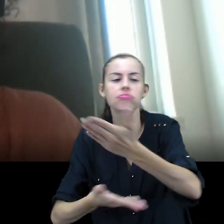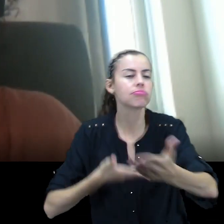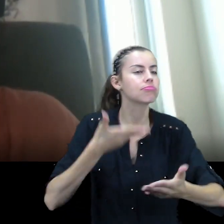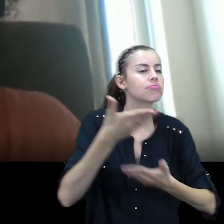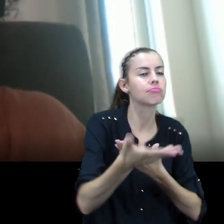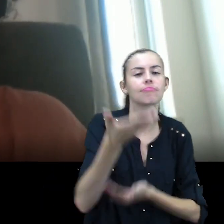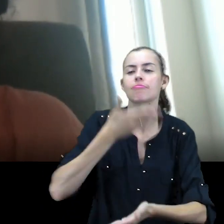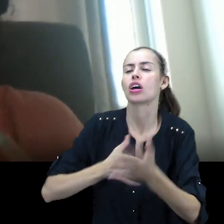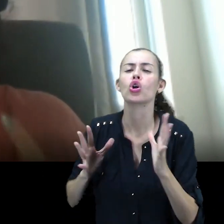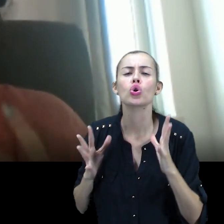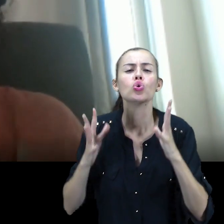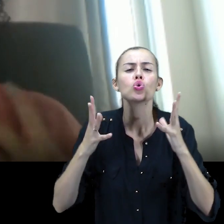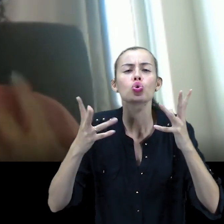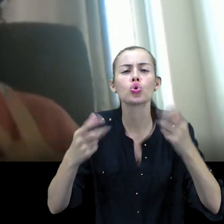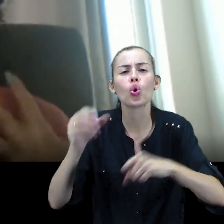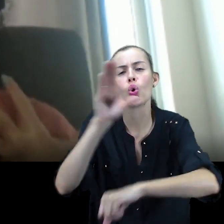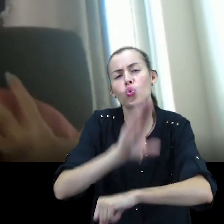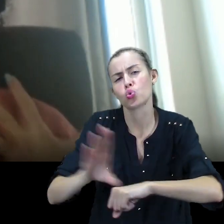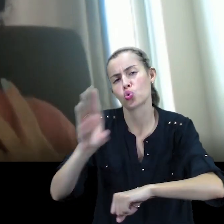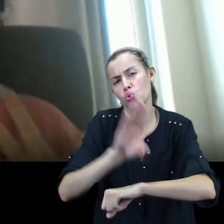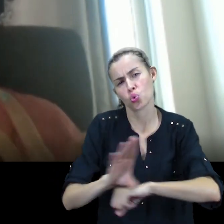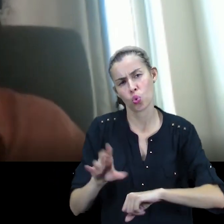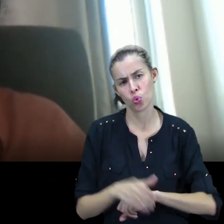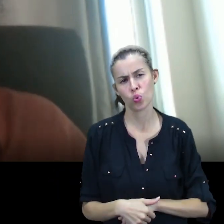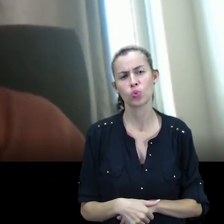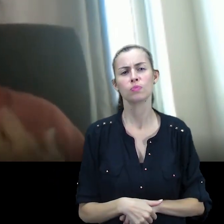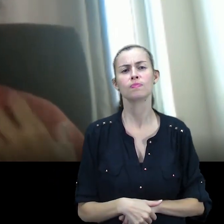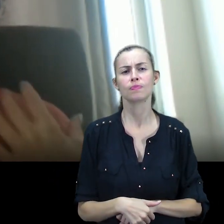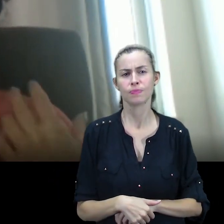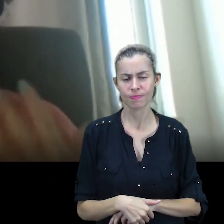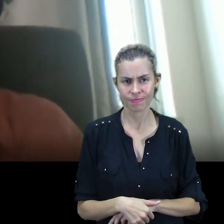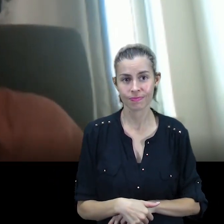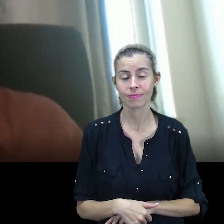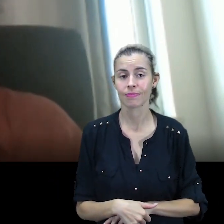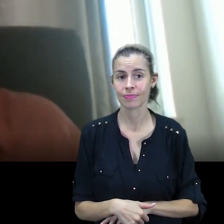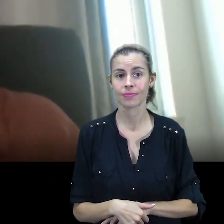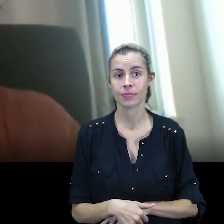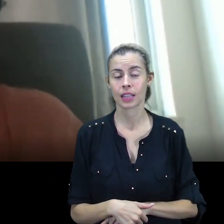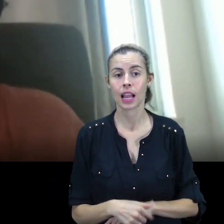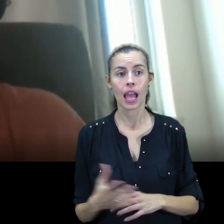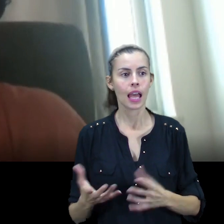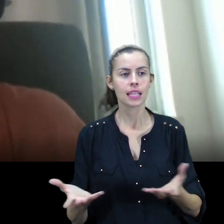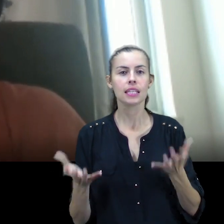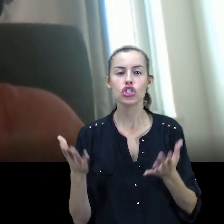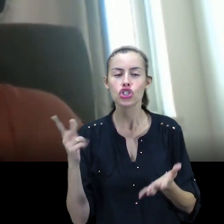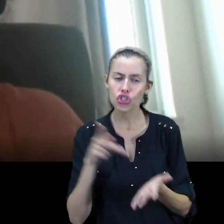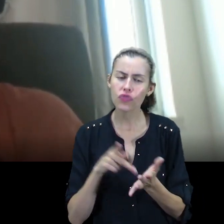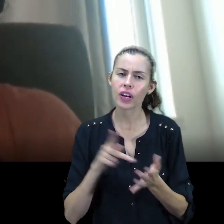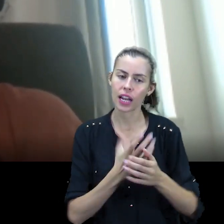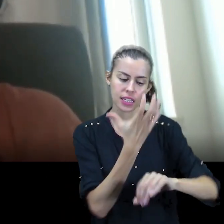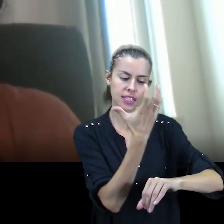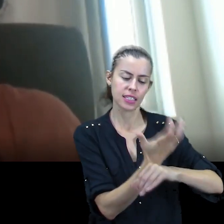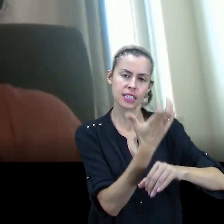assim, incorporado verdadeiramente, sabe? Pelos docentes, pelos técnicos, pelos estudantes dos cursos. Isso é um